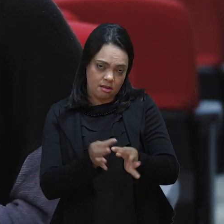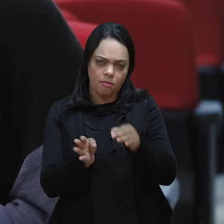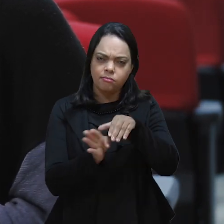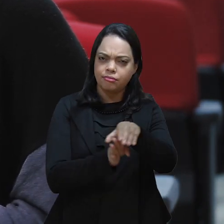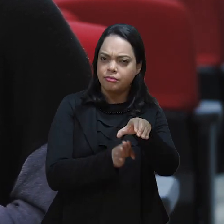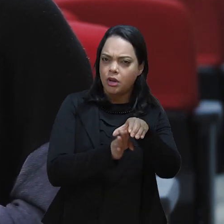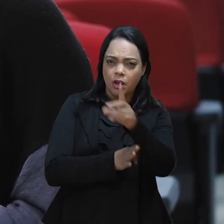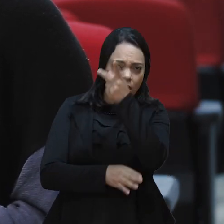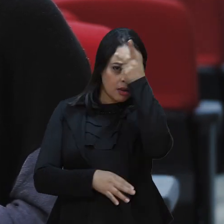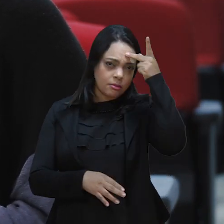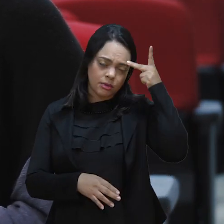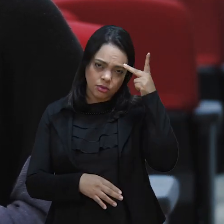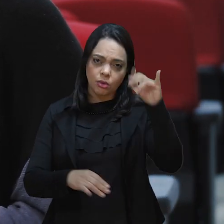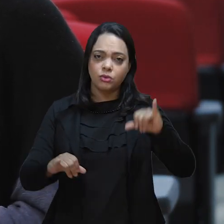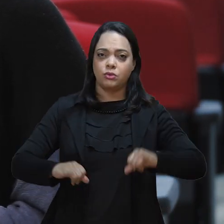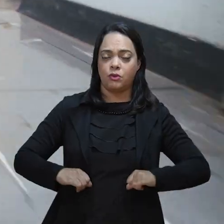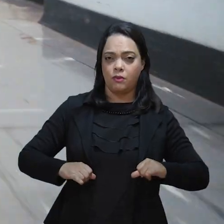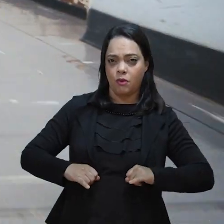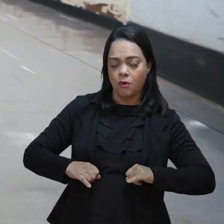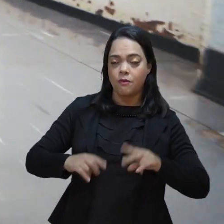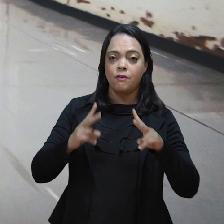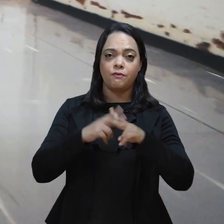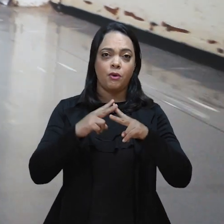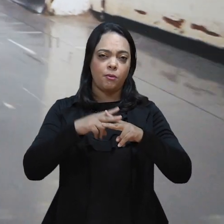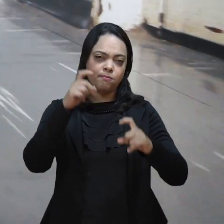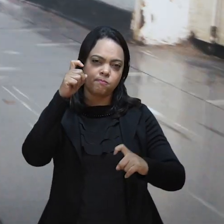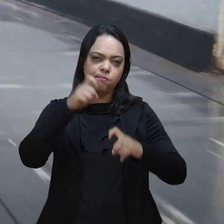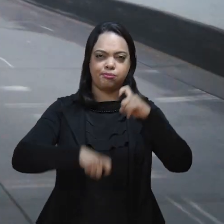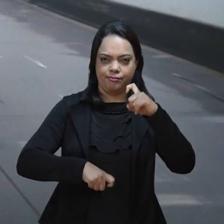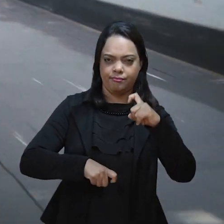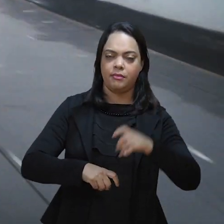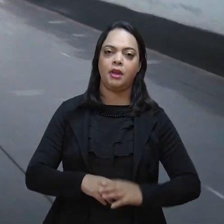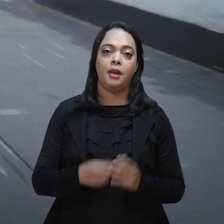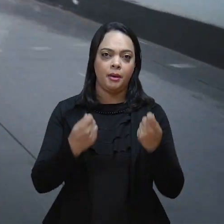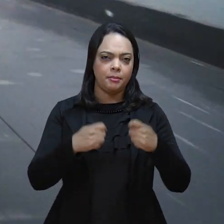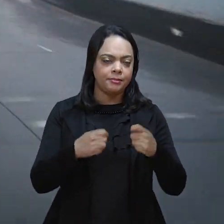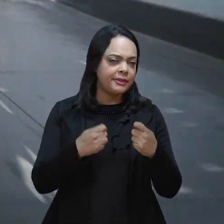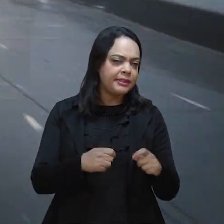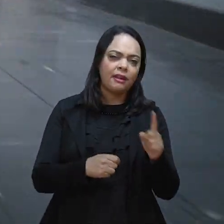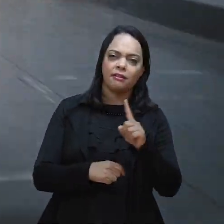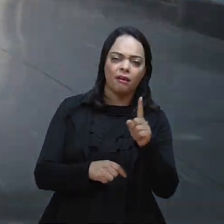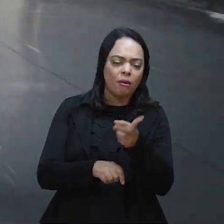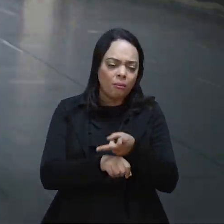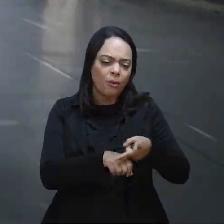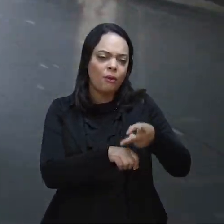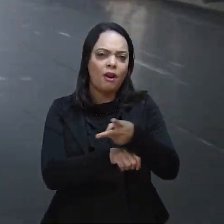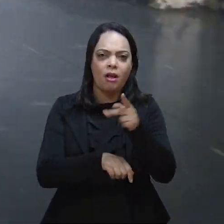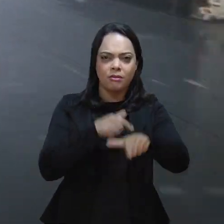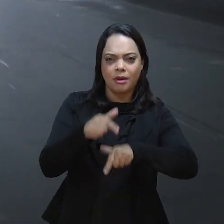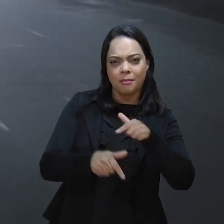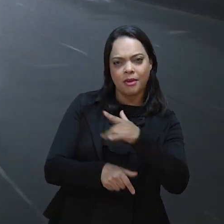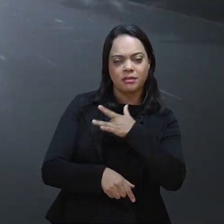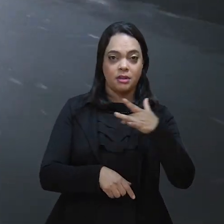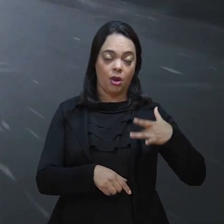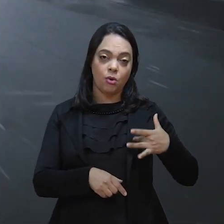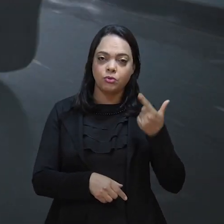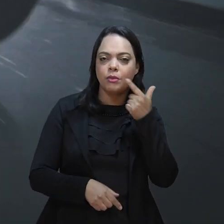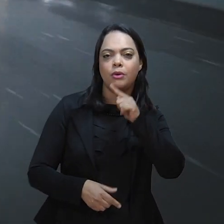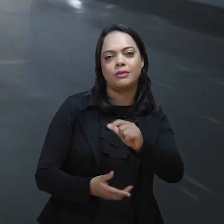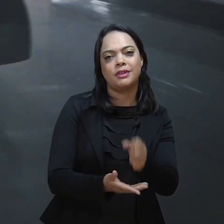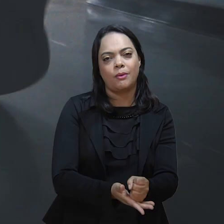as pessoas em situação de violência sexual. Ela precisa de procurar um serviço de saúde para que ela possa, além de receber um